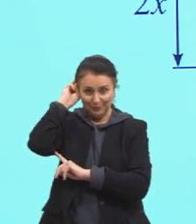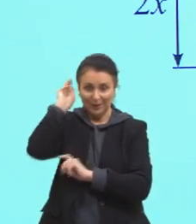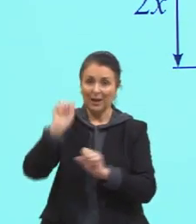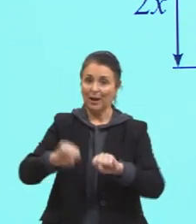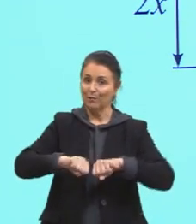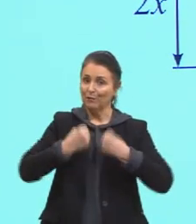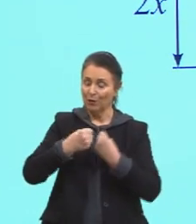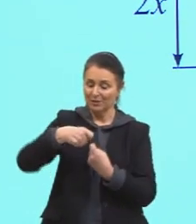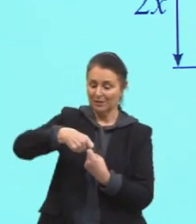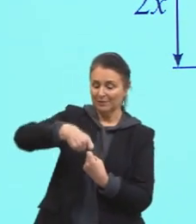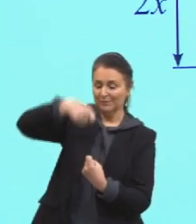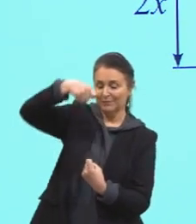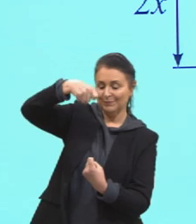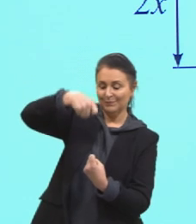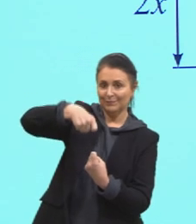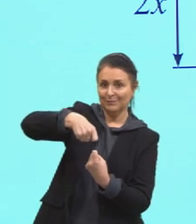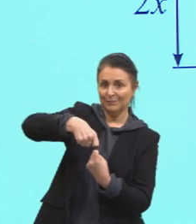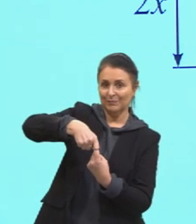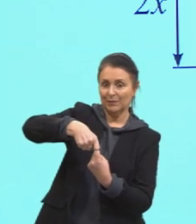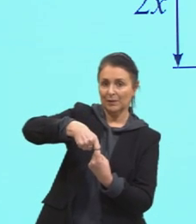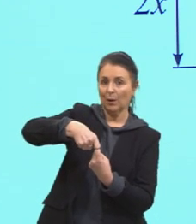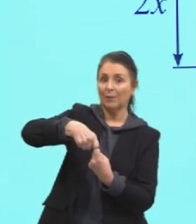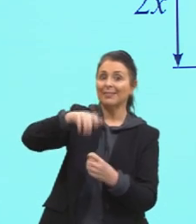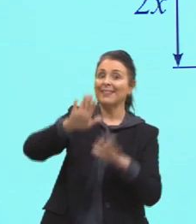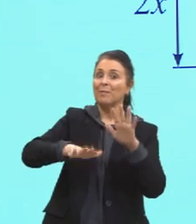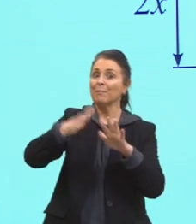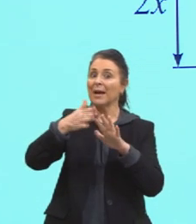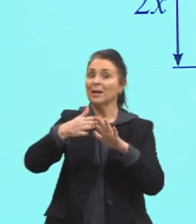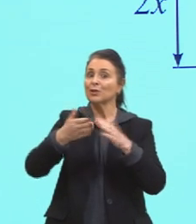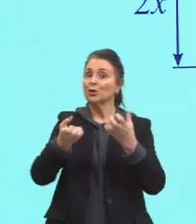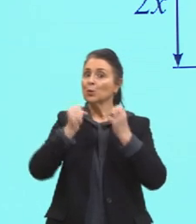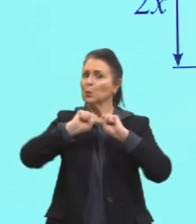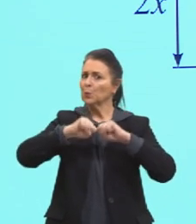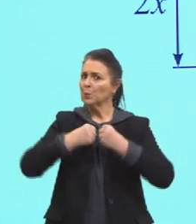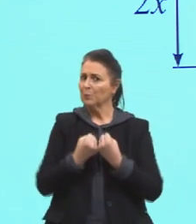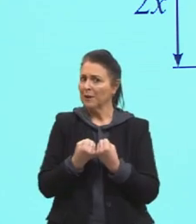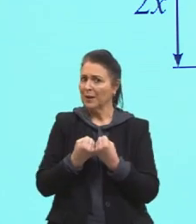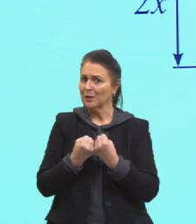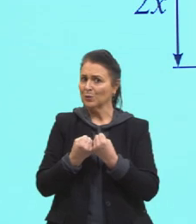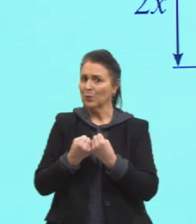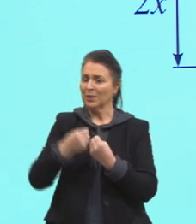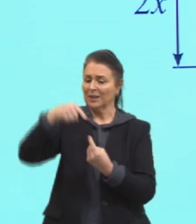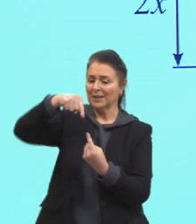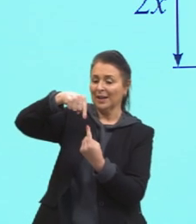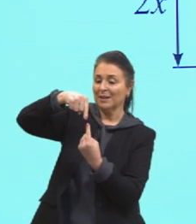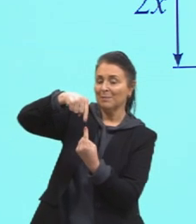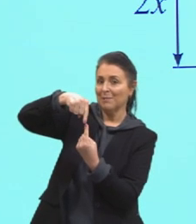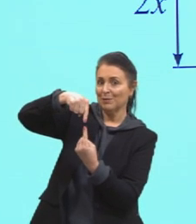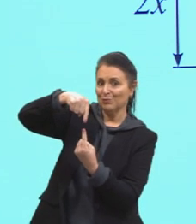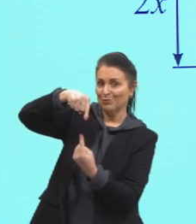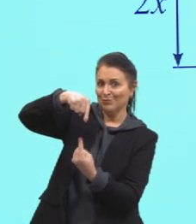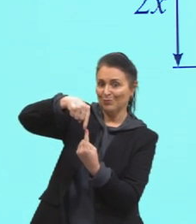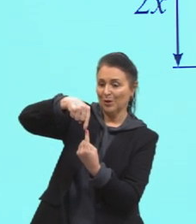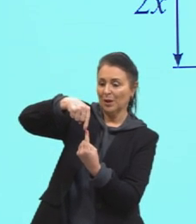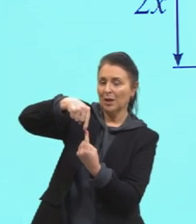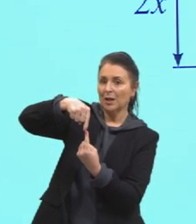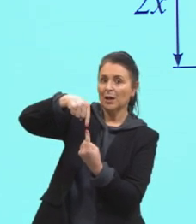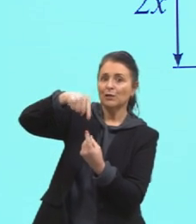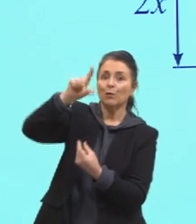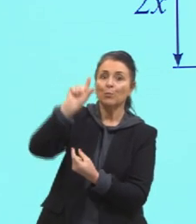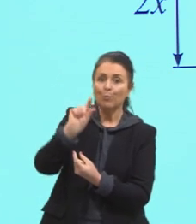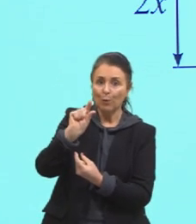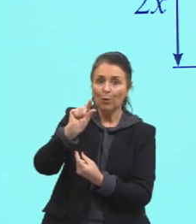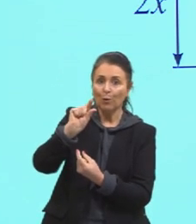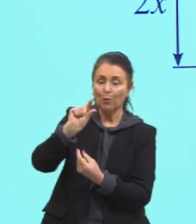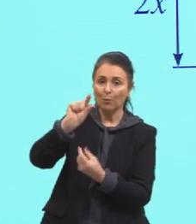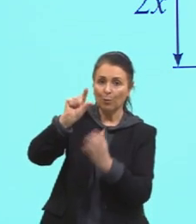é tão uma mola de 100 disse quando um peso é pendurado nela um peso adicional a estica Ainda mais se o